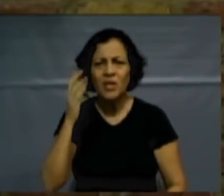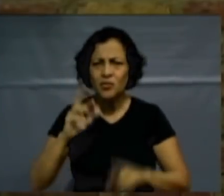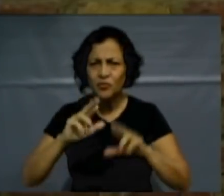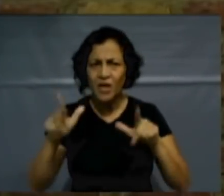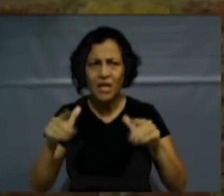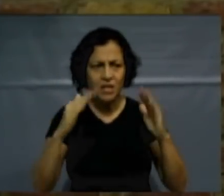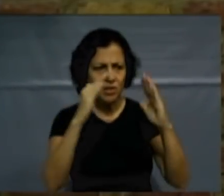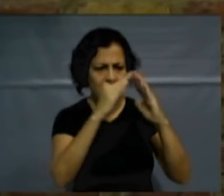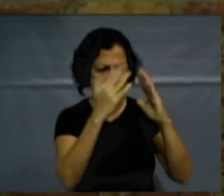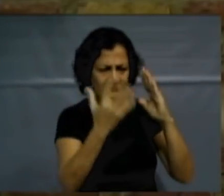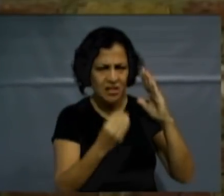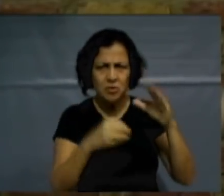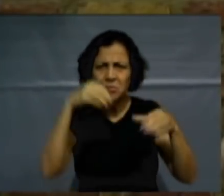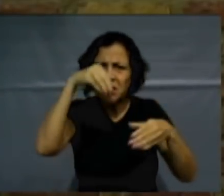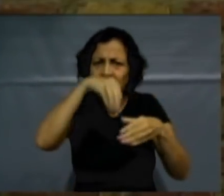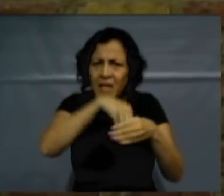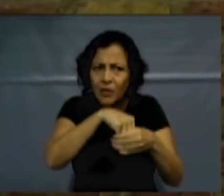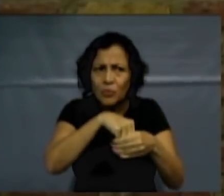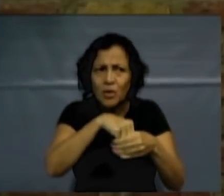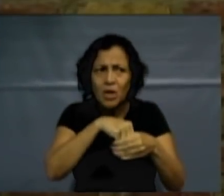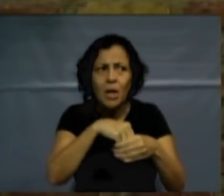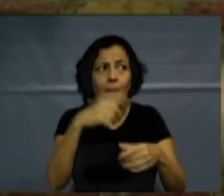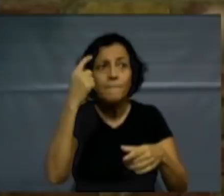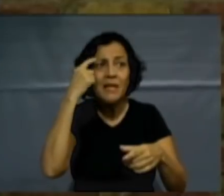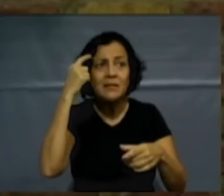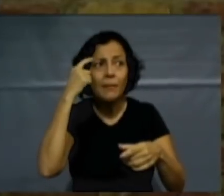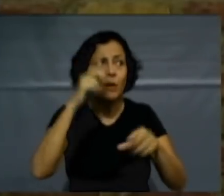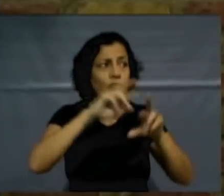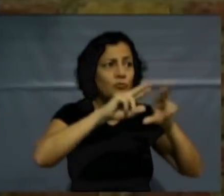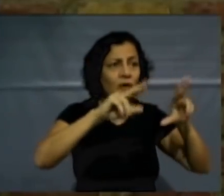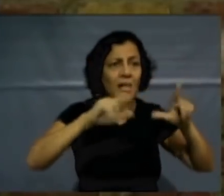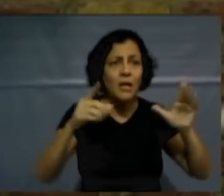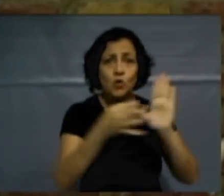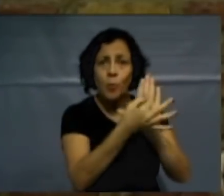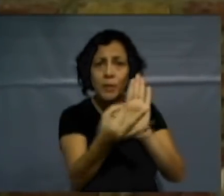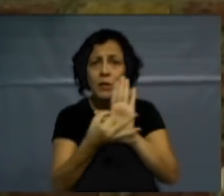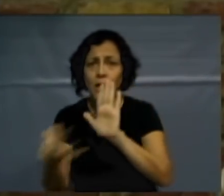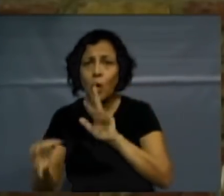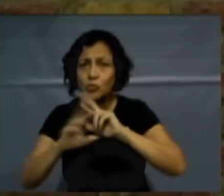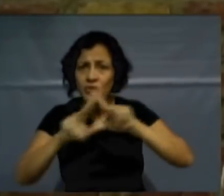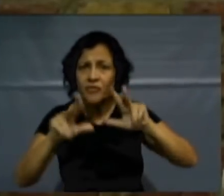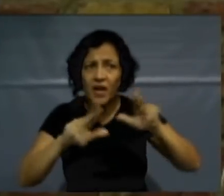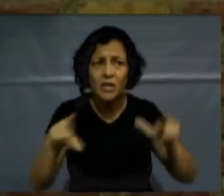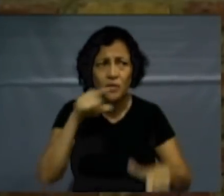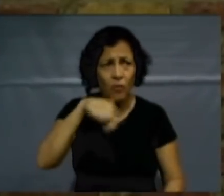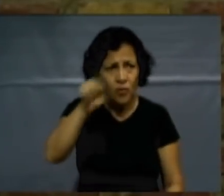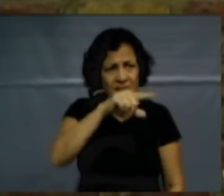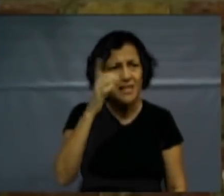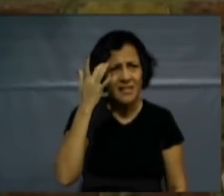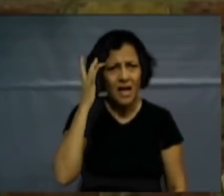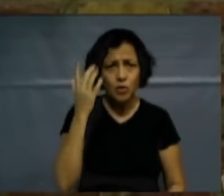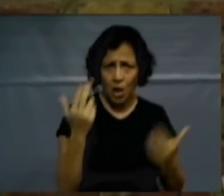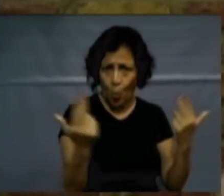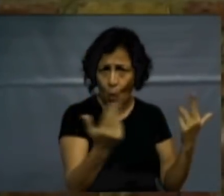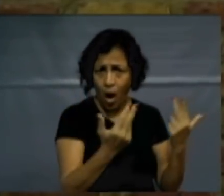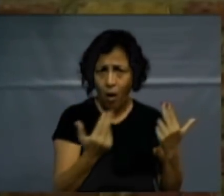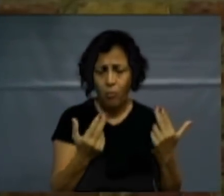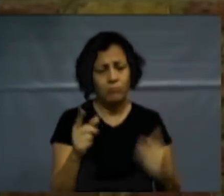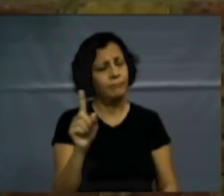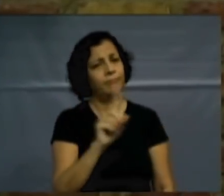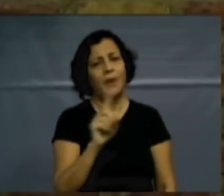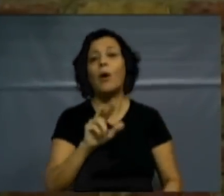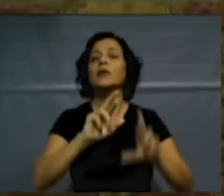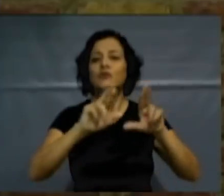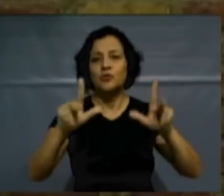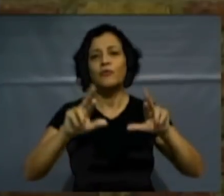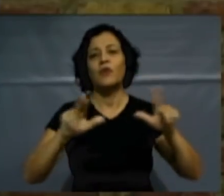espíritas? De divergência de pensamento? Um acha que tem que ser o passe assim, o outro acha que tem que ser o passe assado. Se não for